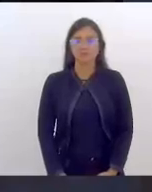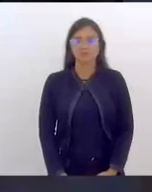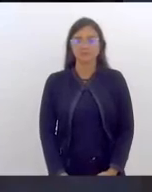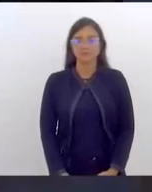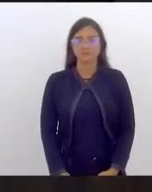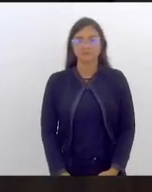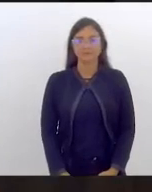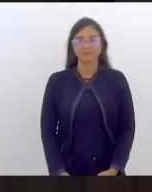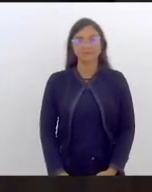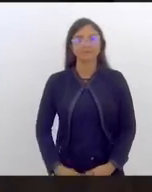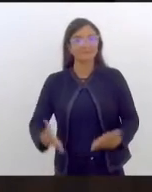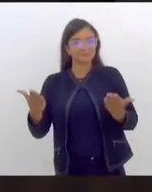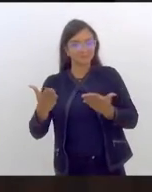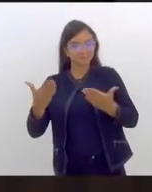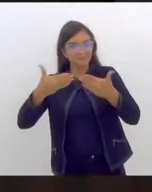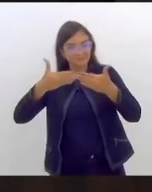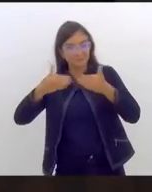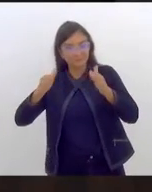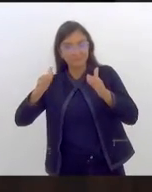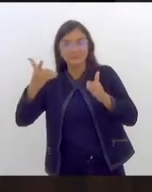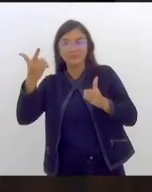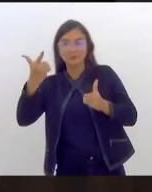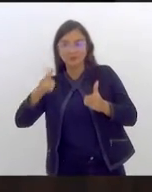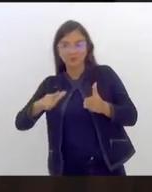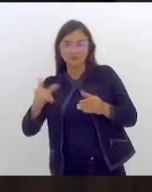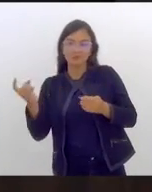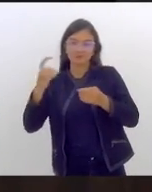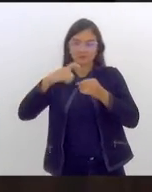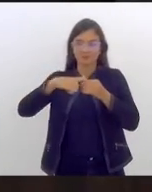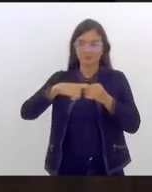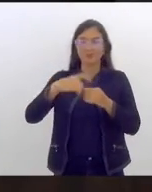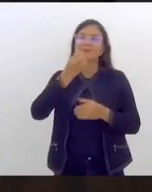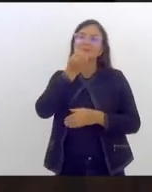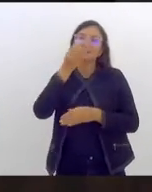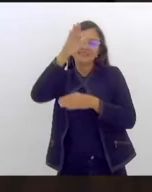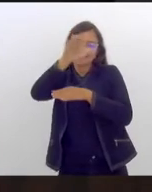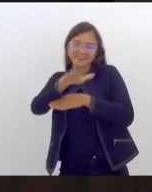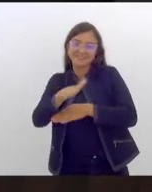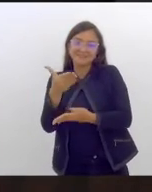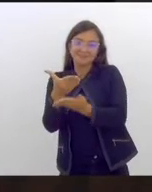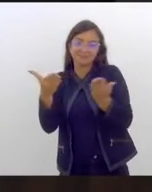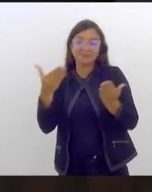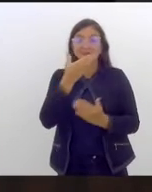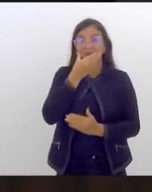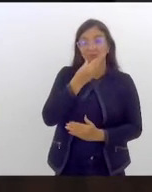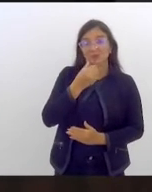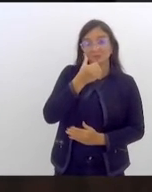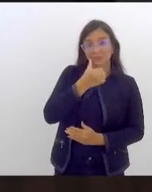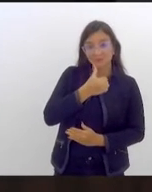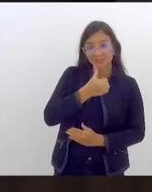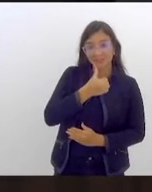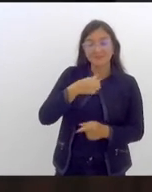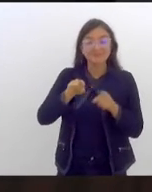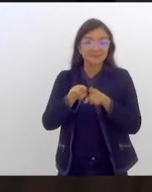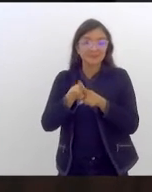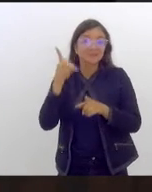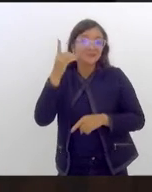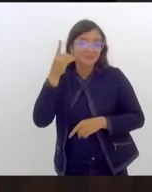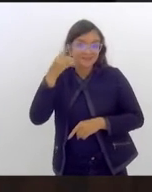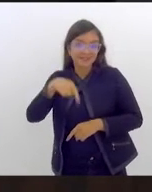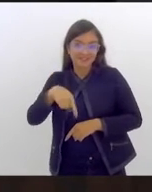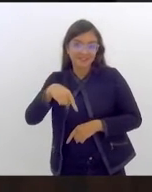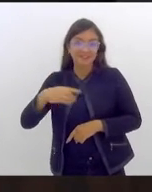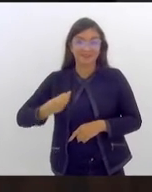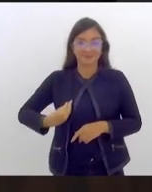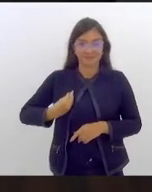está reaberta a sessão Boa tarde a todos e todas Carlos link Deputado